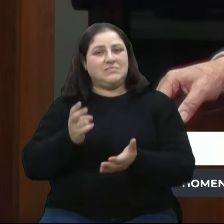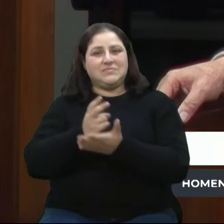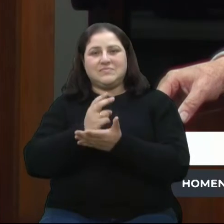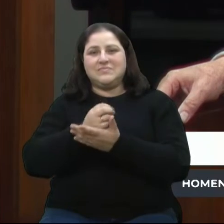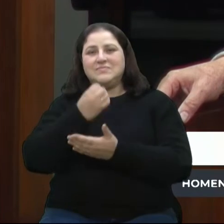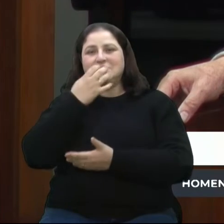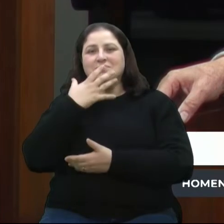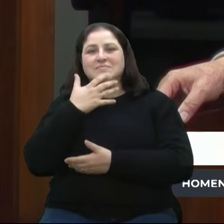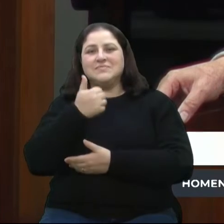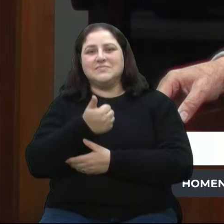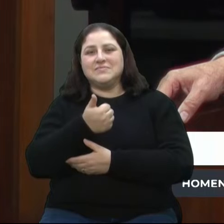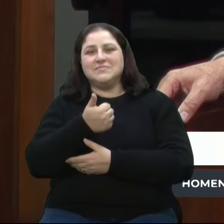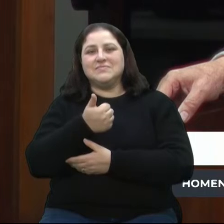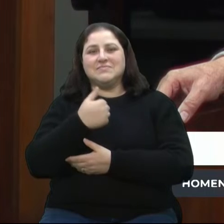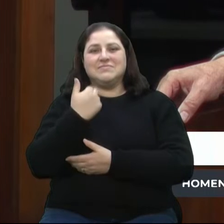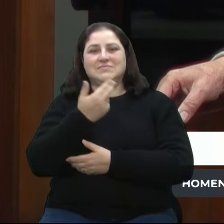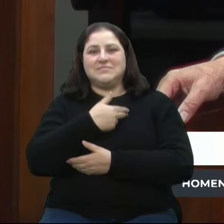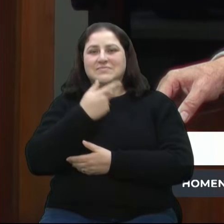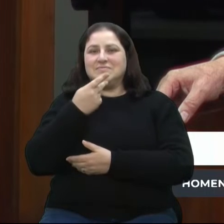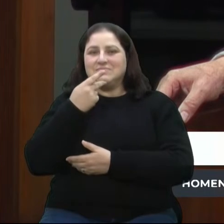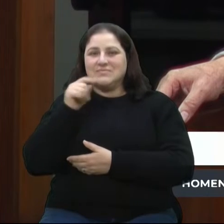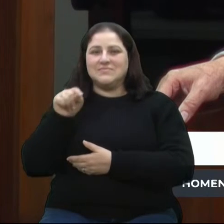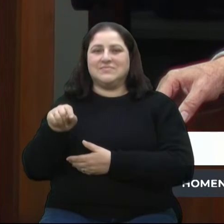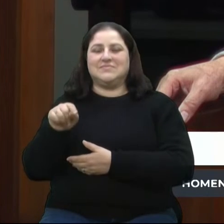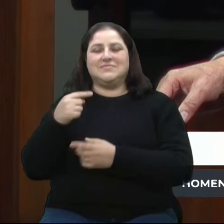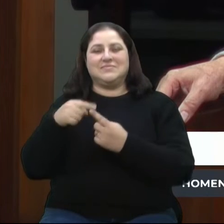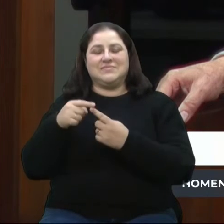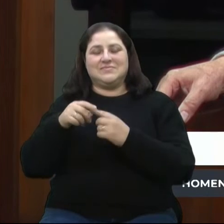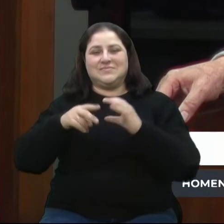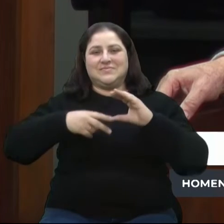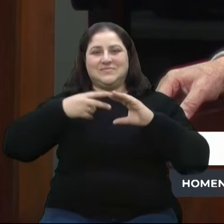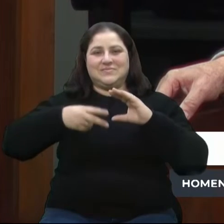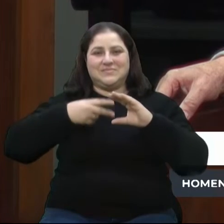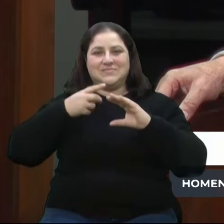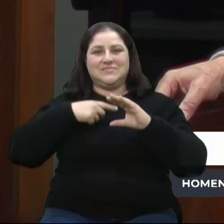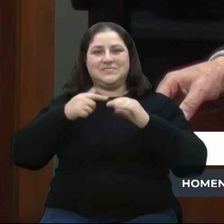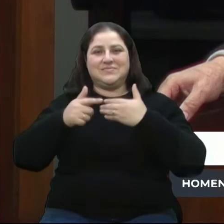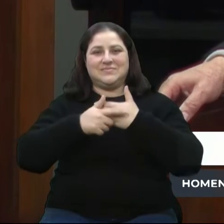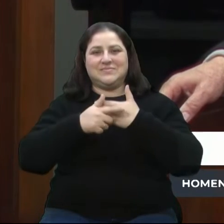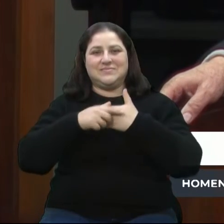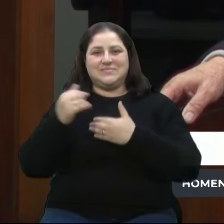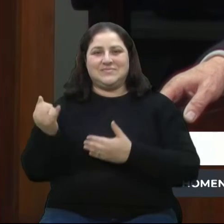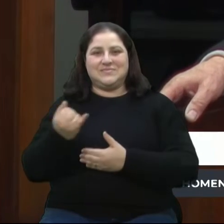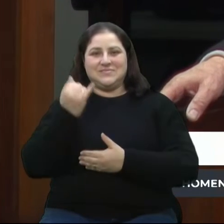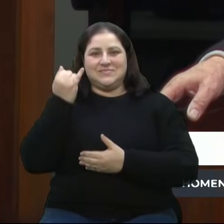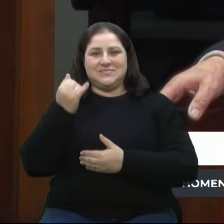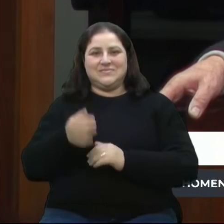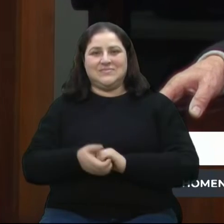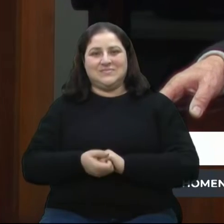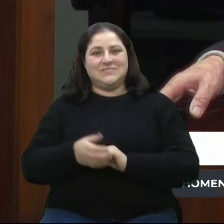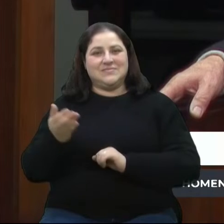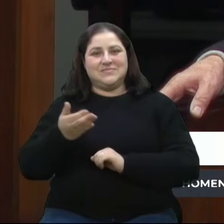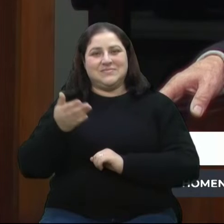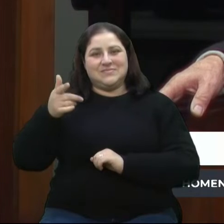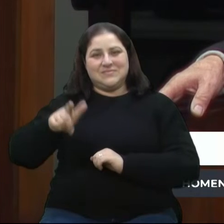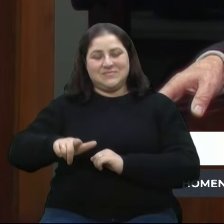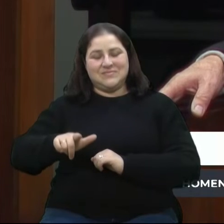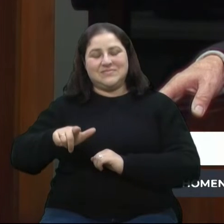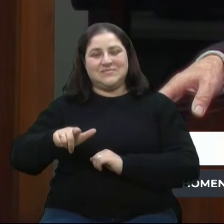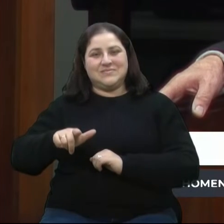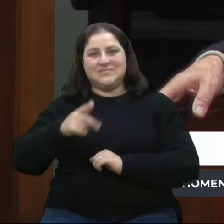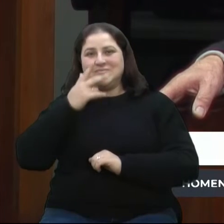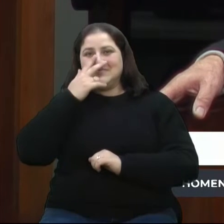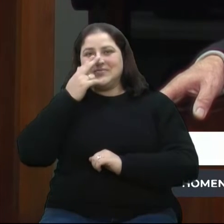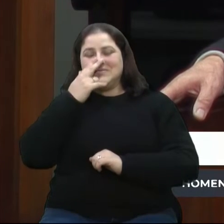bom a gente citar isso, porque a Câmara de Vereadores tem um papel fundamental. E hoje, mais uma vez, fomos brindados aqui